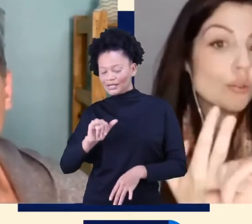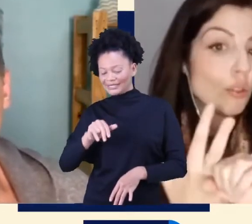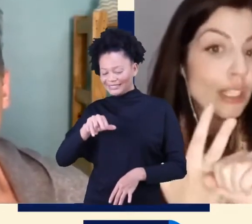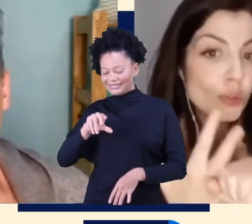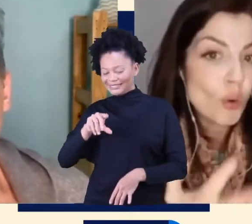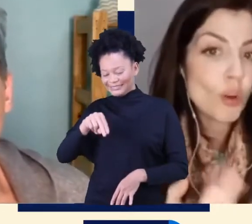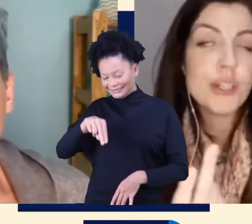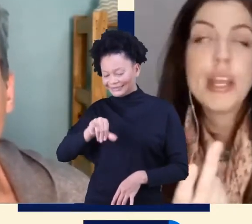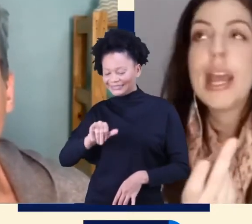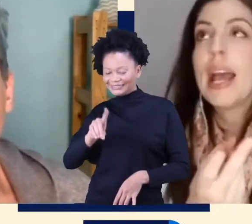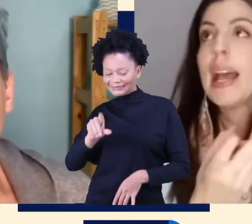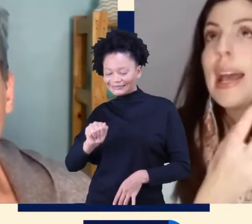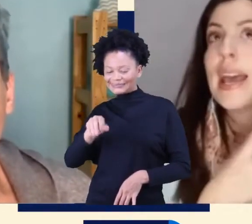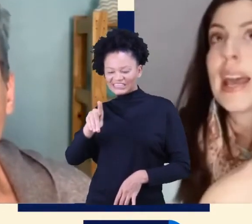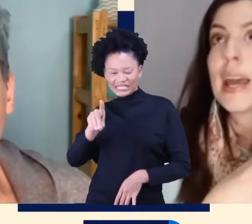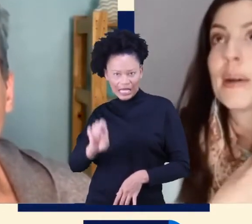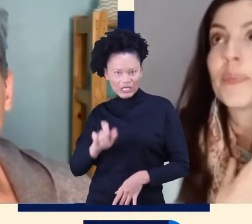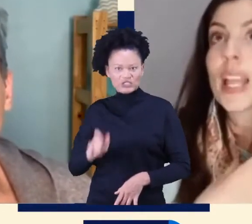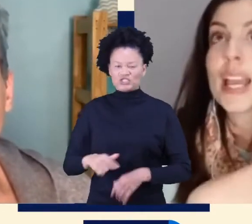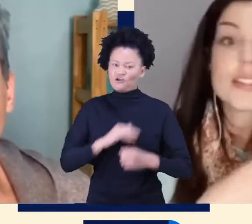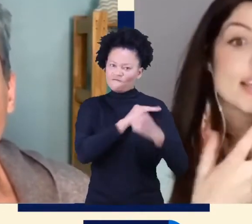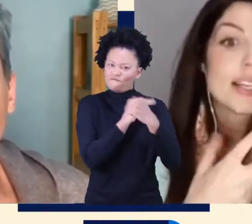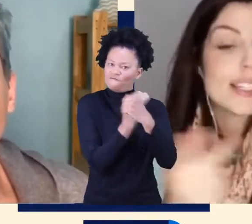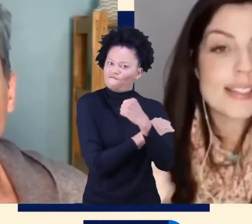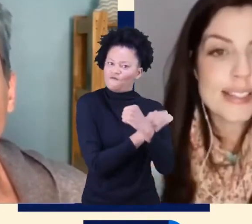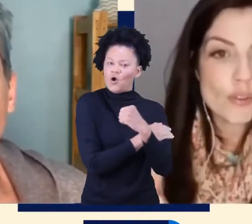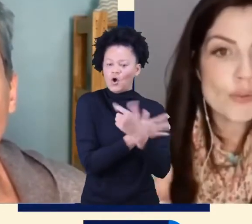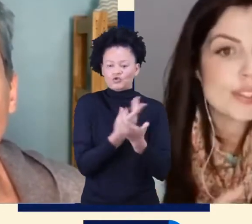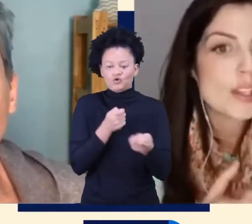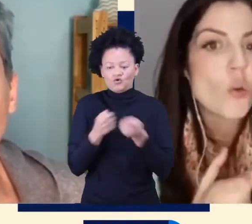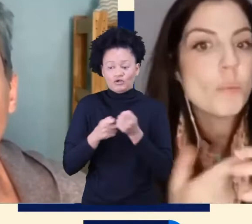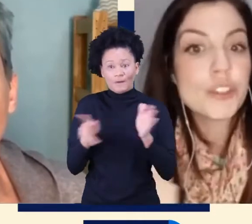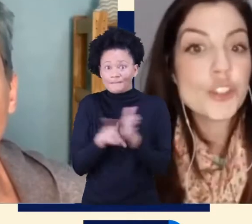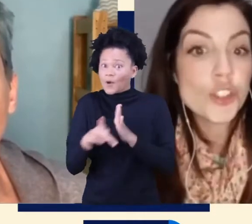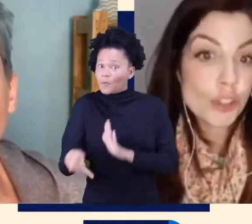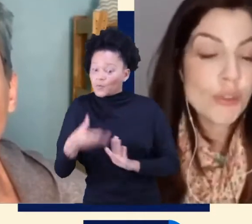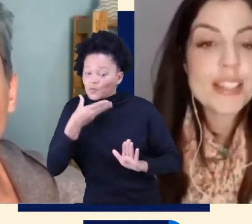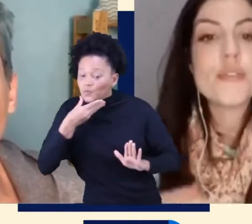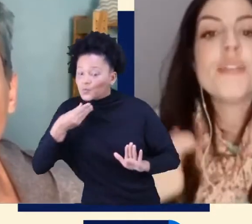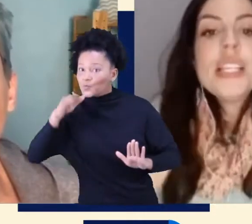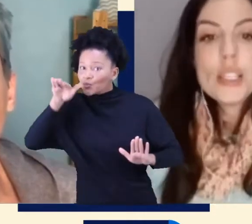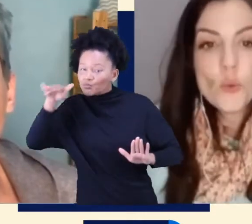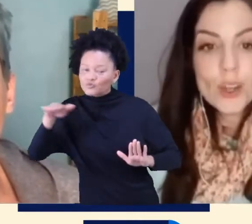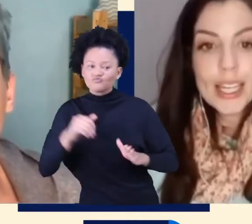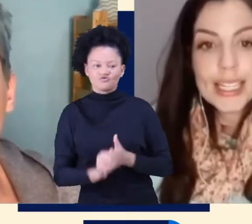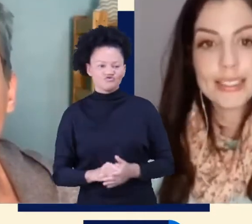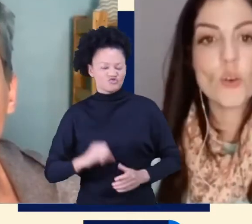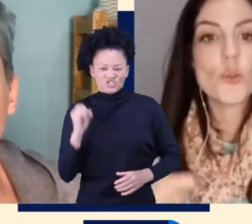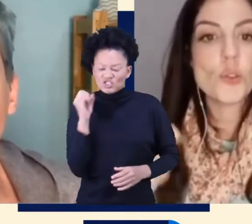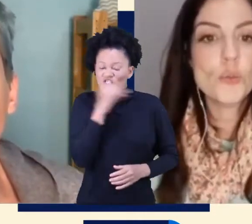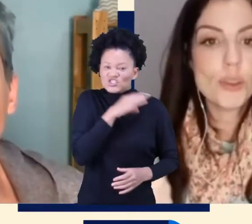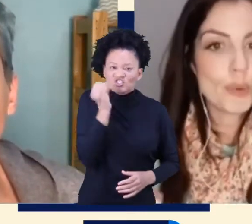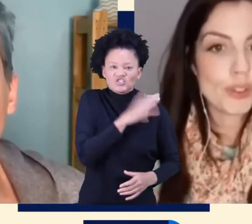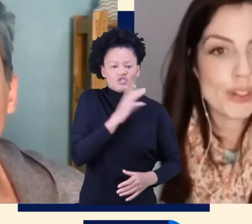forte, controlador, é ser agressivo, é ser competitivo, é ser viril.